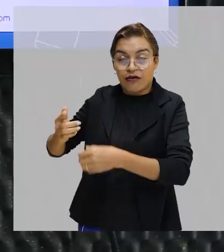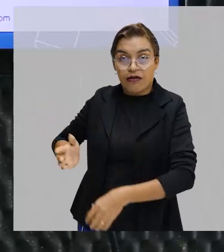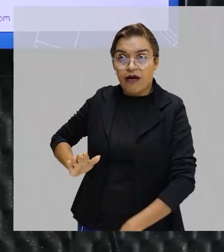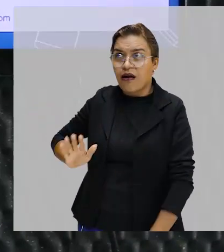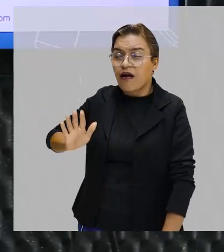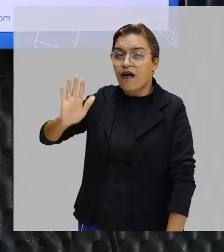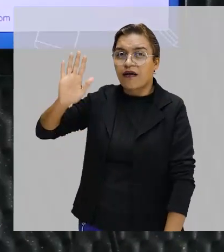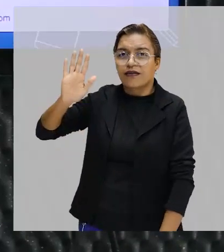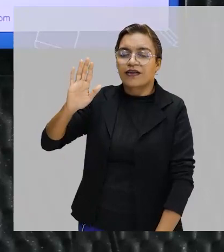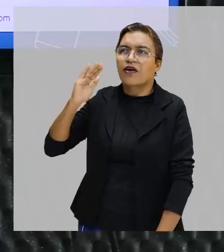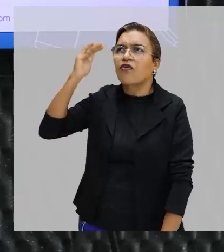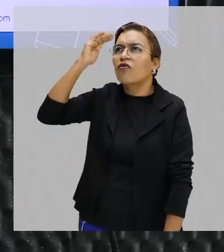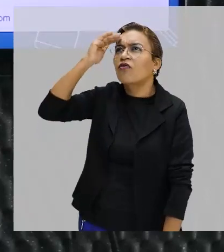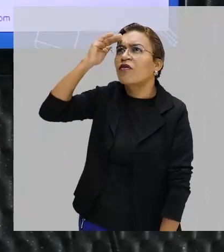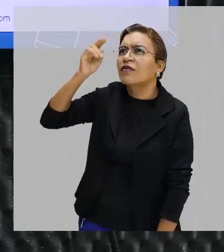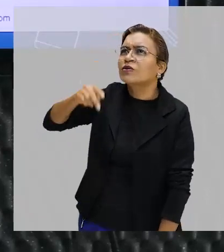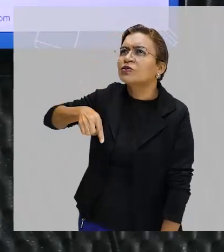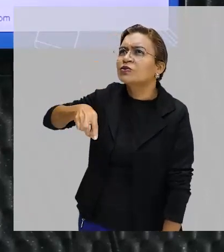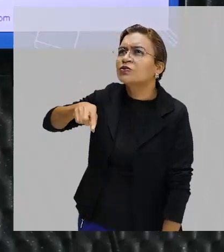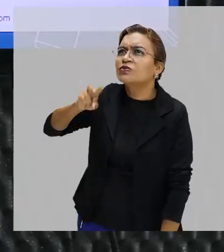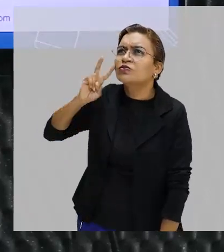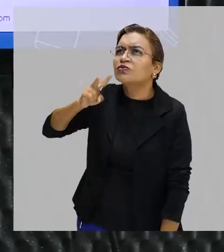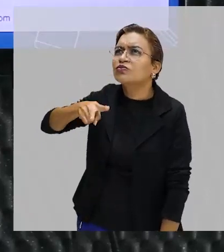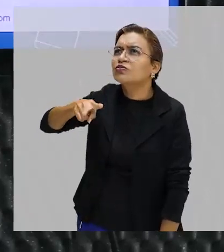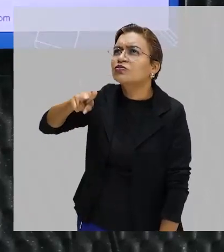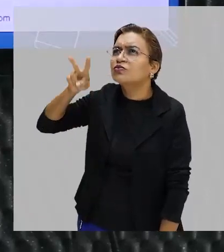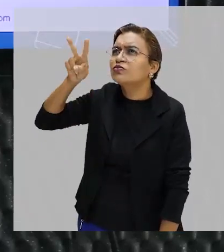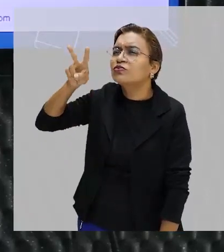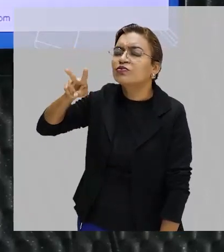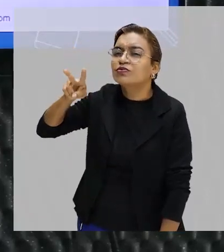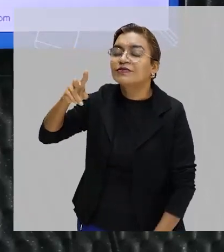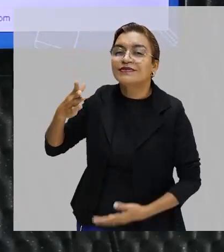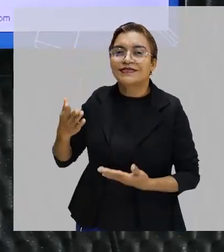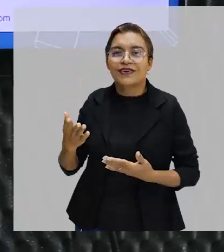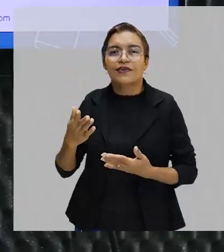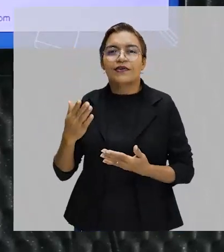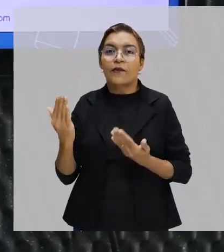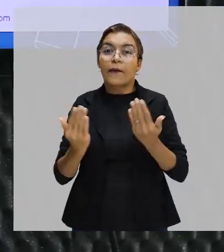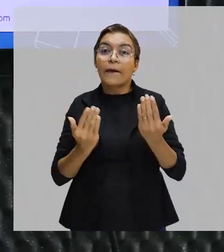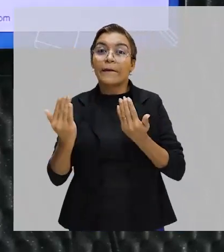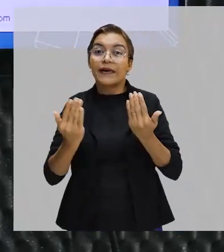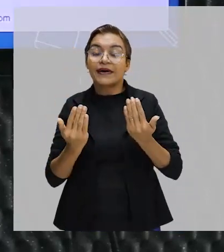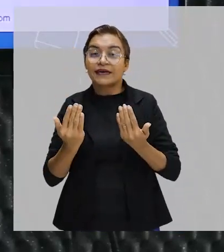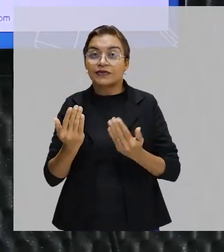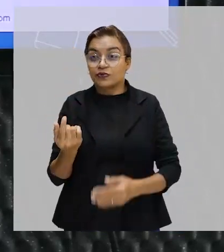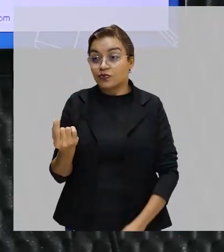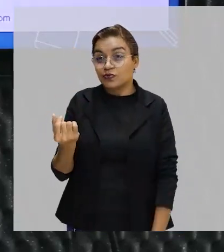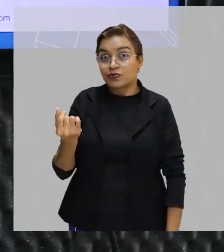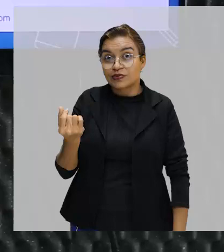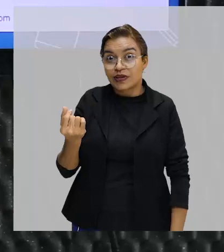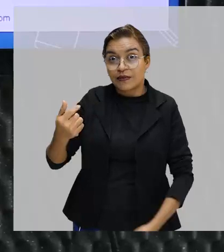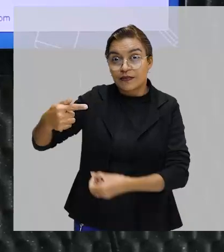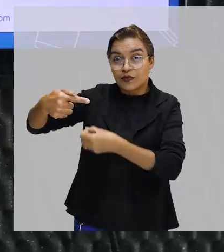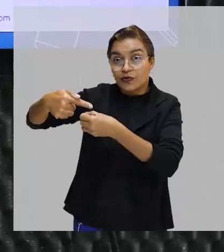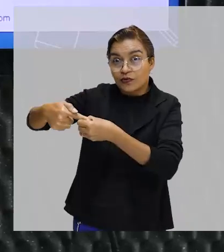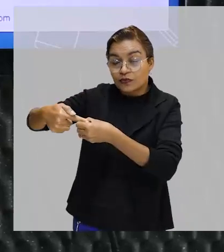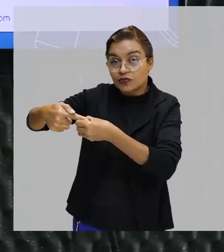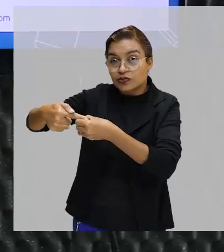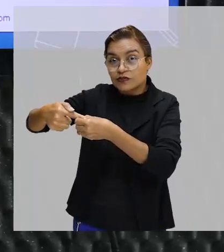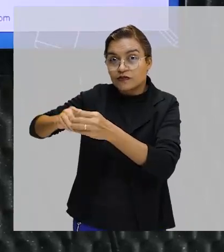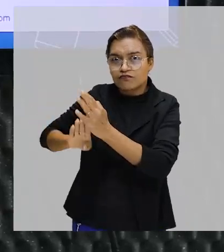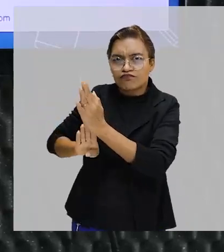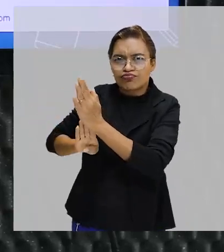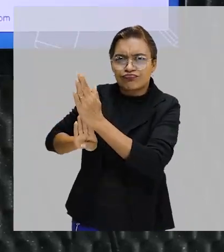para cima. Ele diz, ele quer fazer uma comparação com o quê? O preço do combustível está elevado,